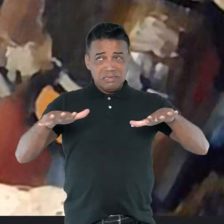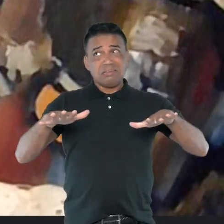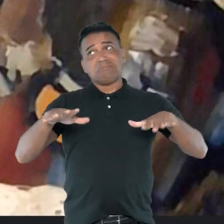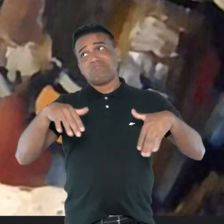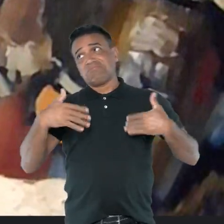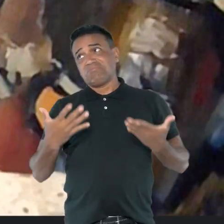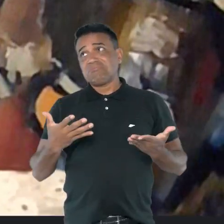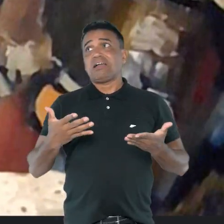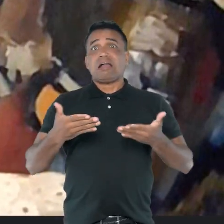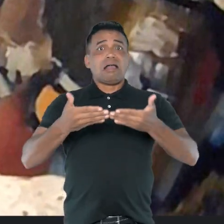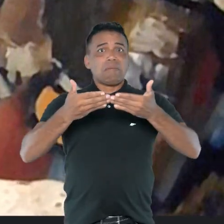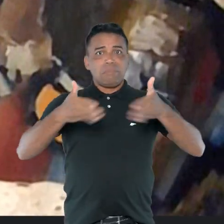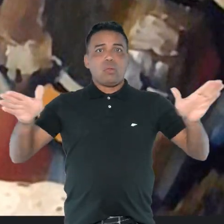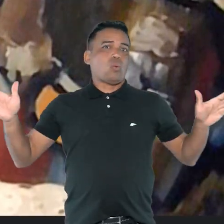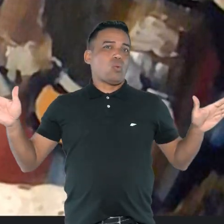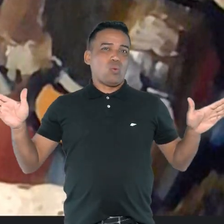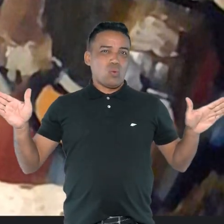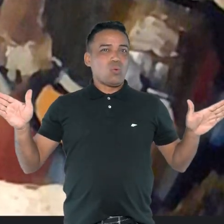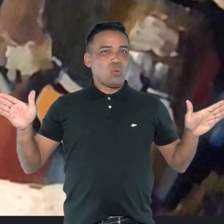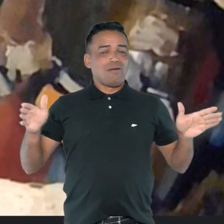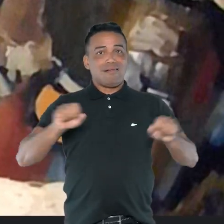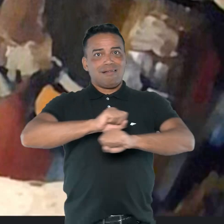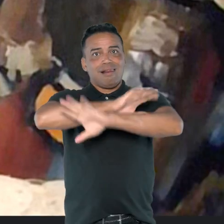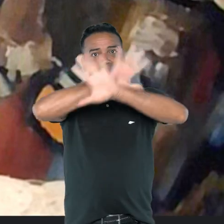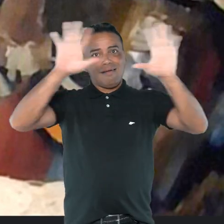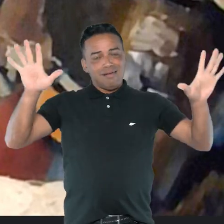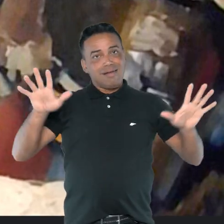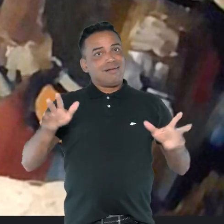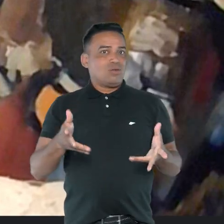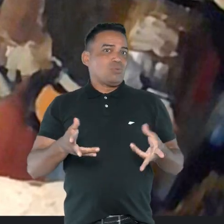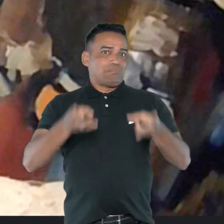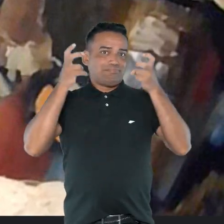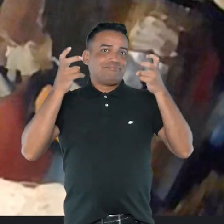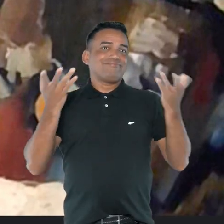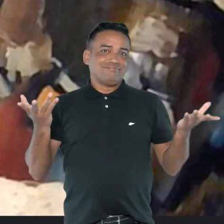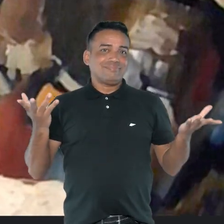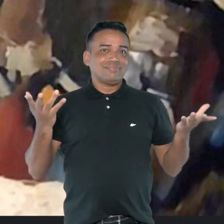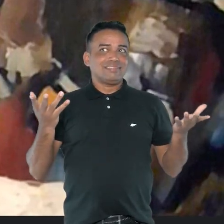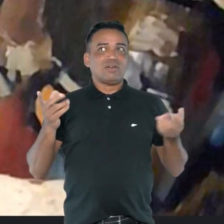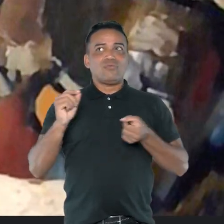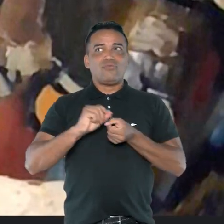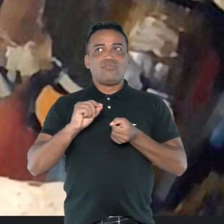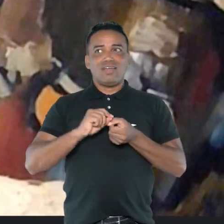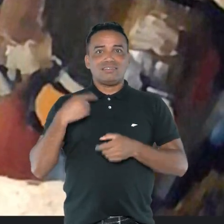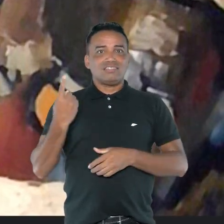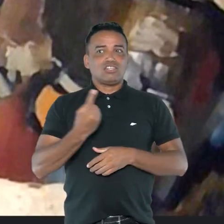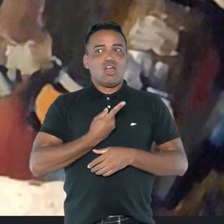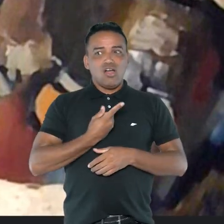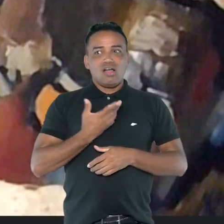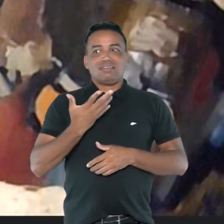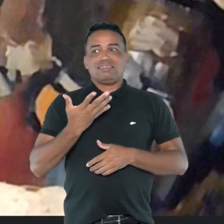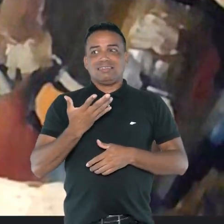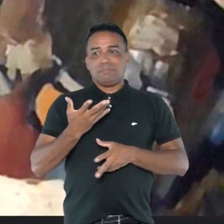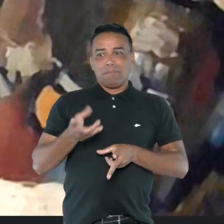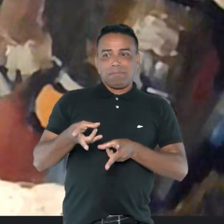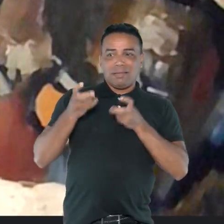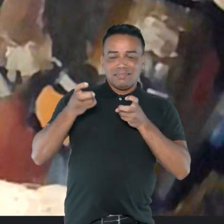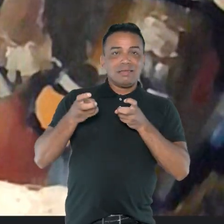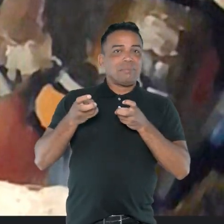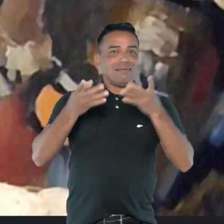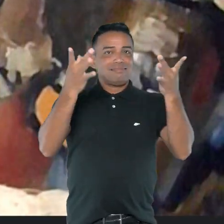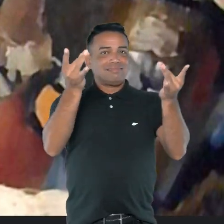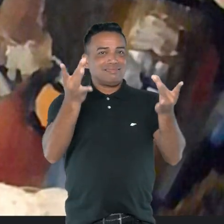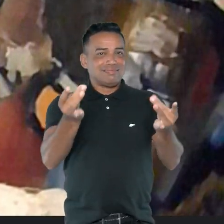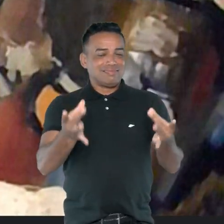ficou mais escancarado, mais explícito, e fez a gente começar a dar importância, observar